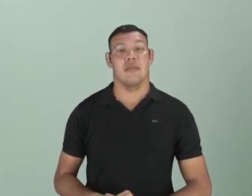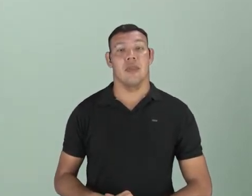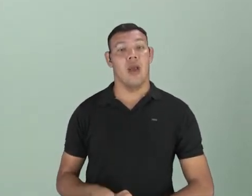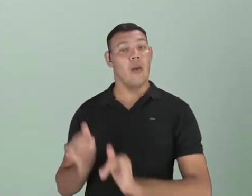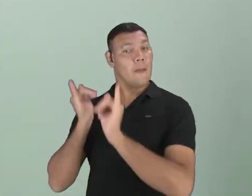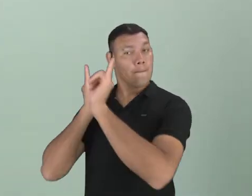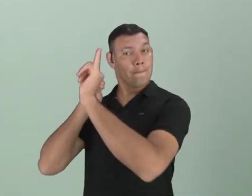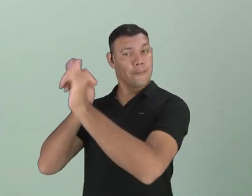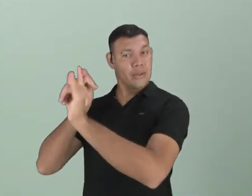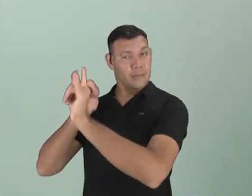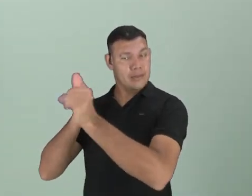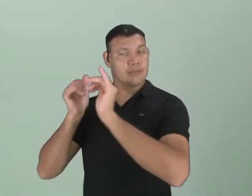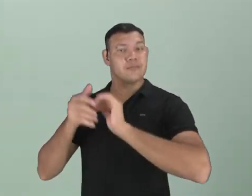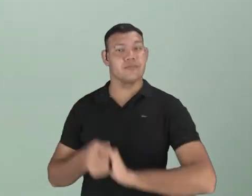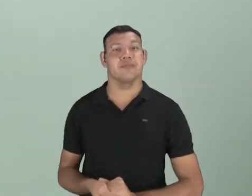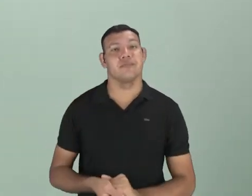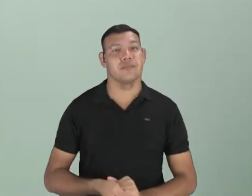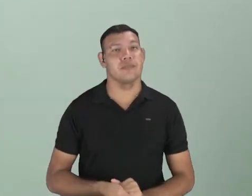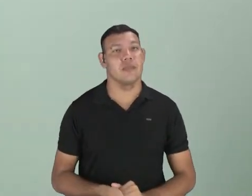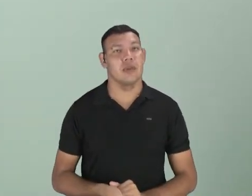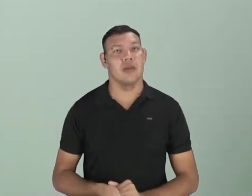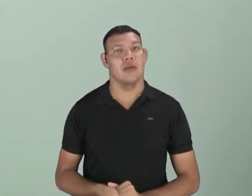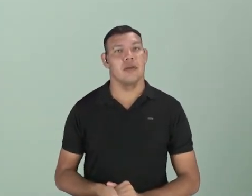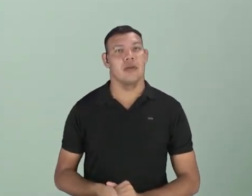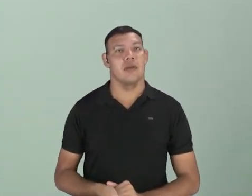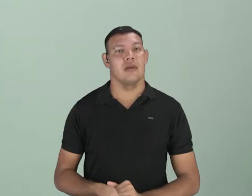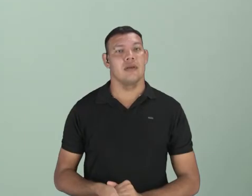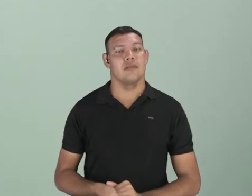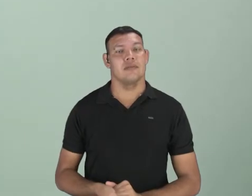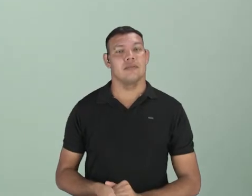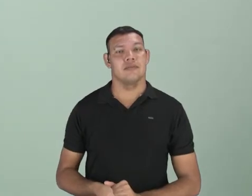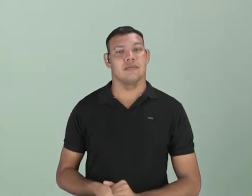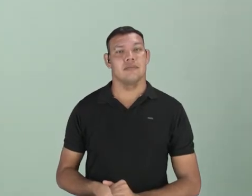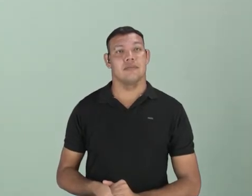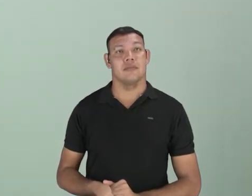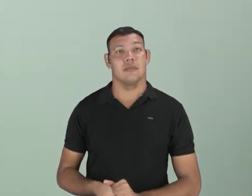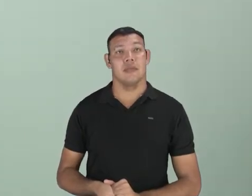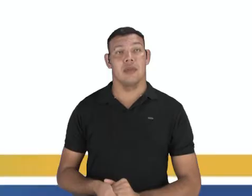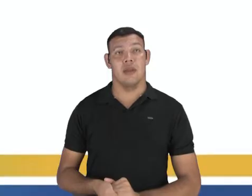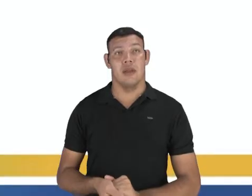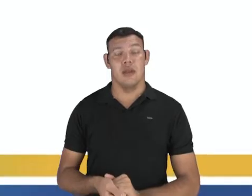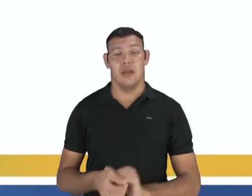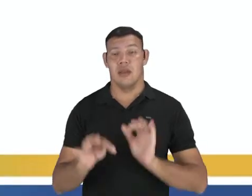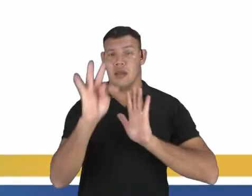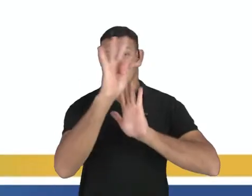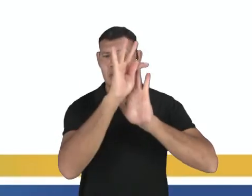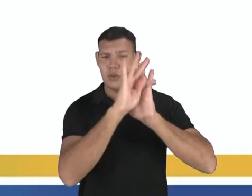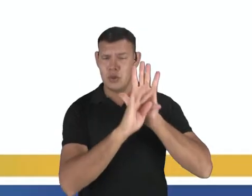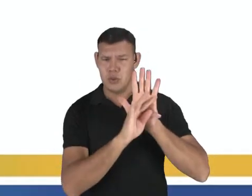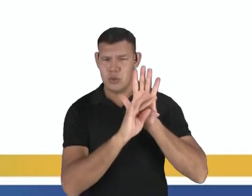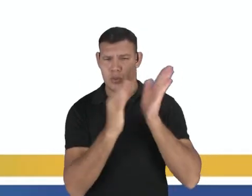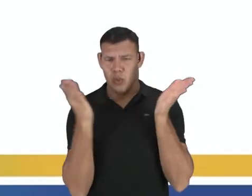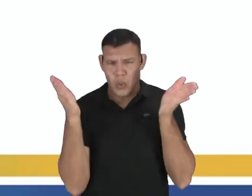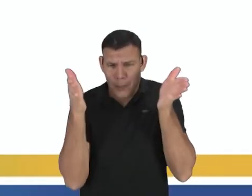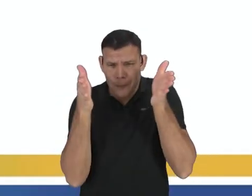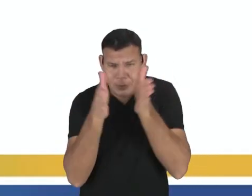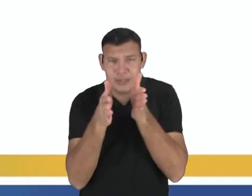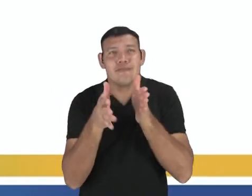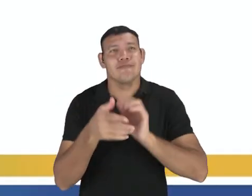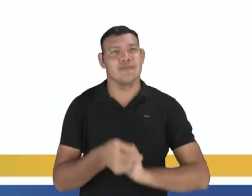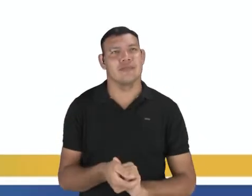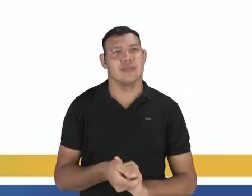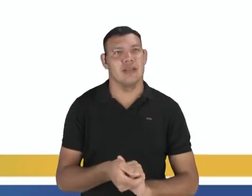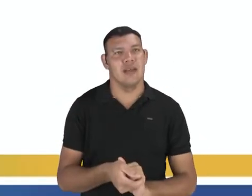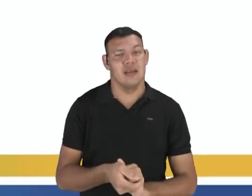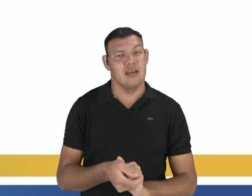O conto. Como eu já disse, o conto ele é um texto curto, com poucos personagens, nós vamos ter